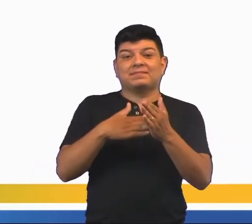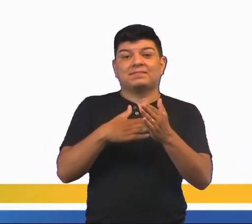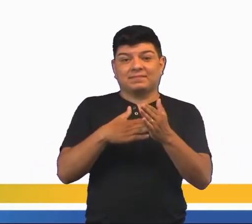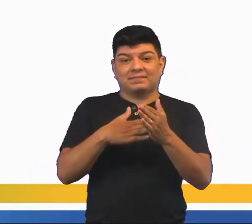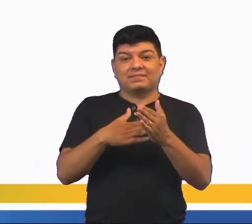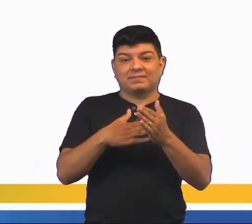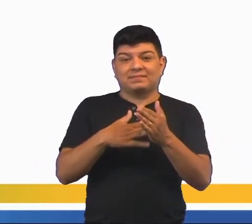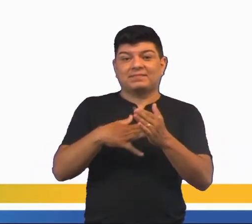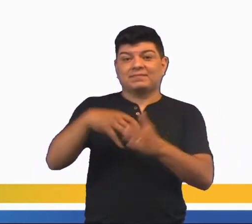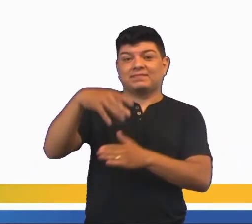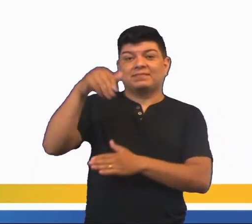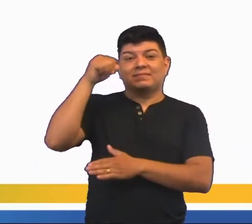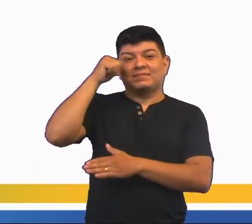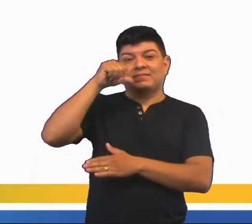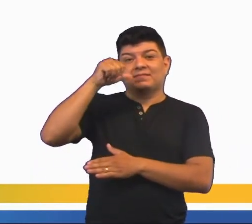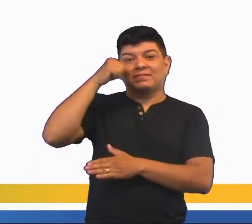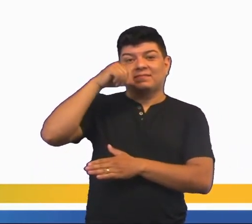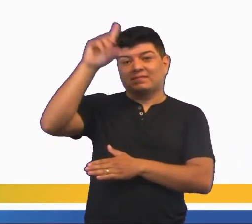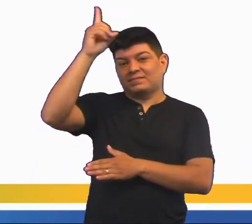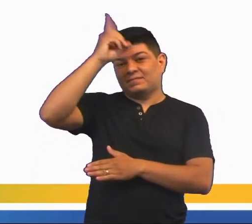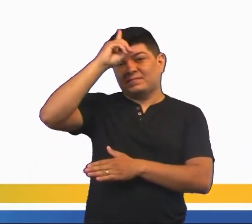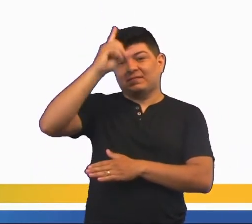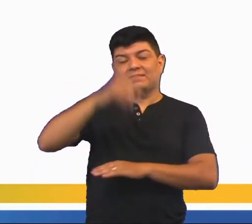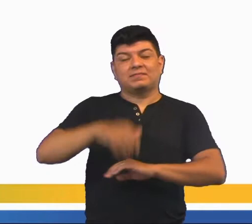aí uma mulher.